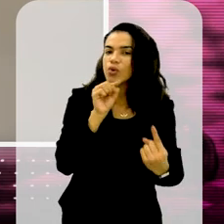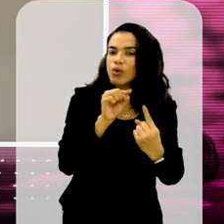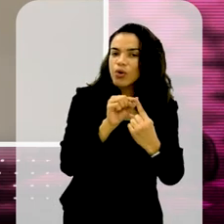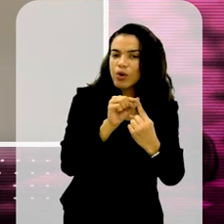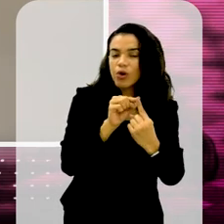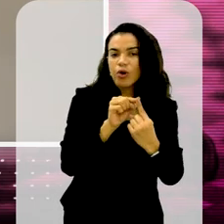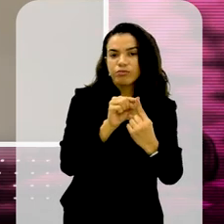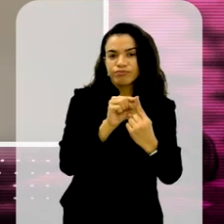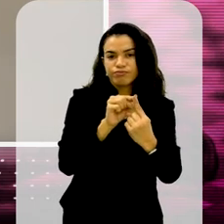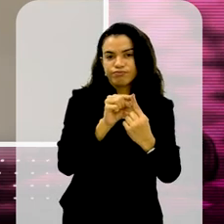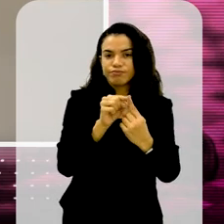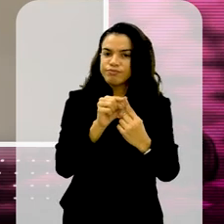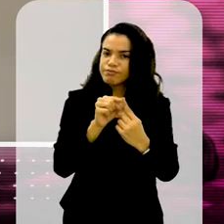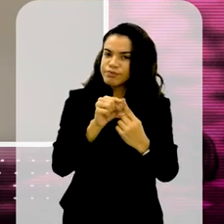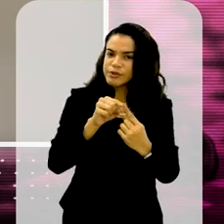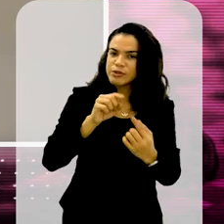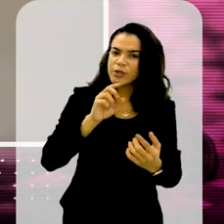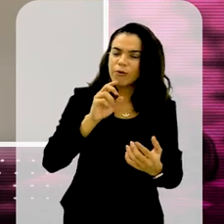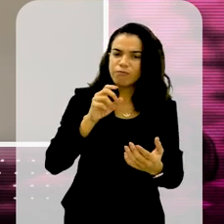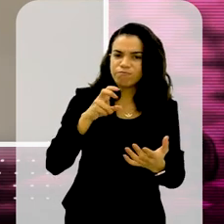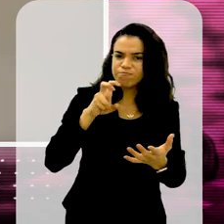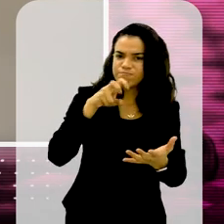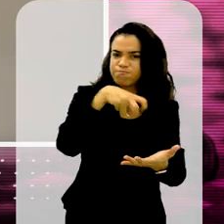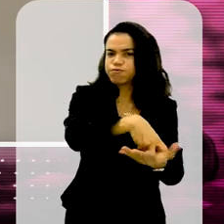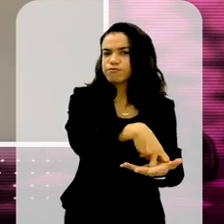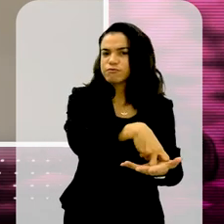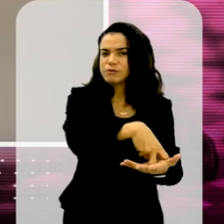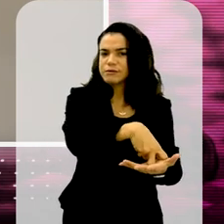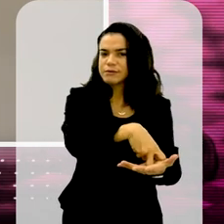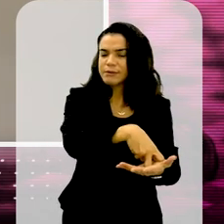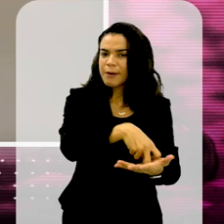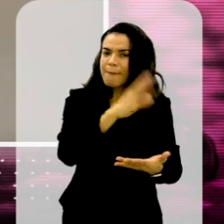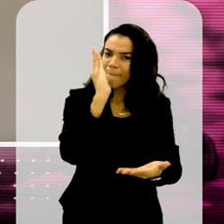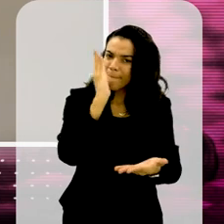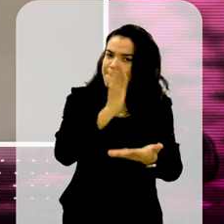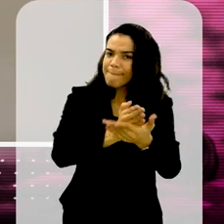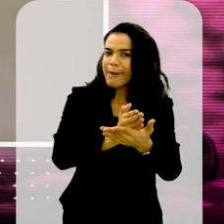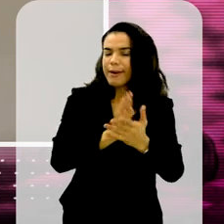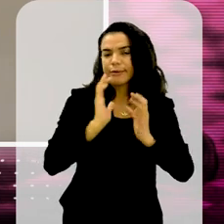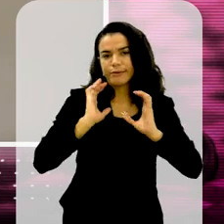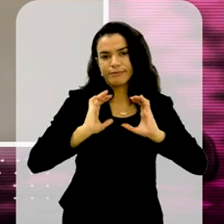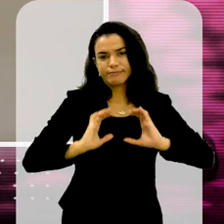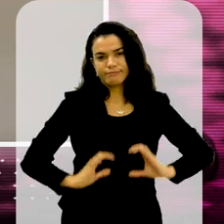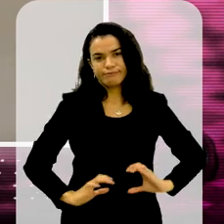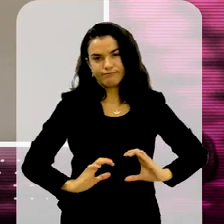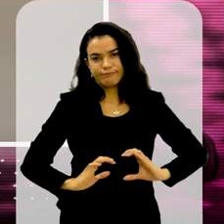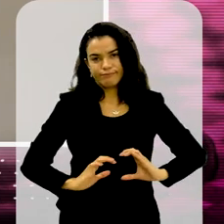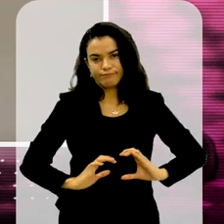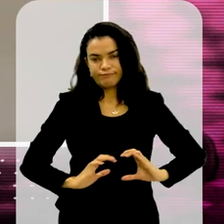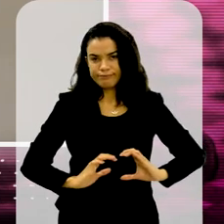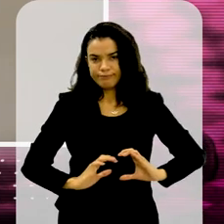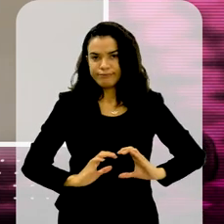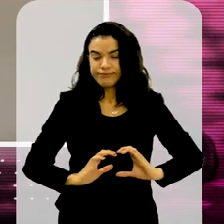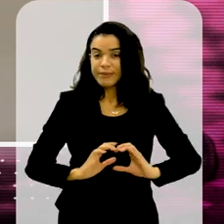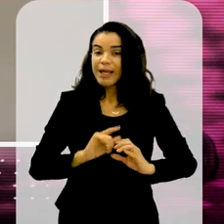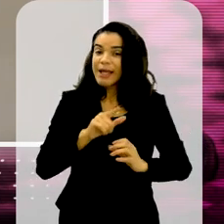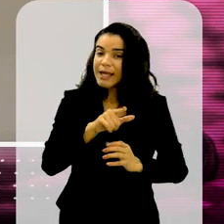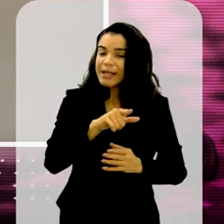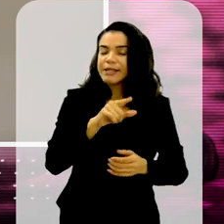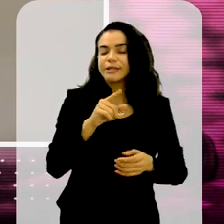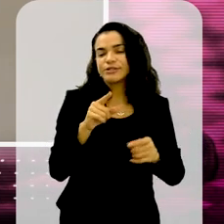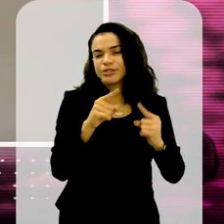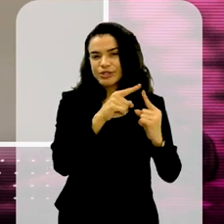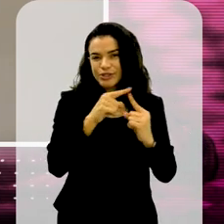visa obter uma sentença contra esse indivíduo para que ele pare com esse comportamento. Esse tipo